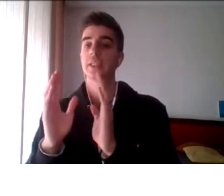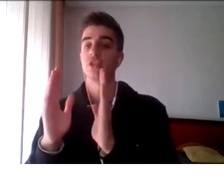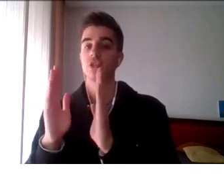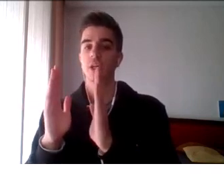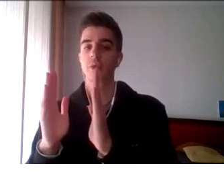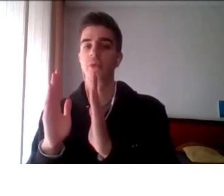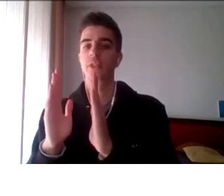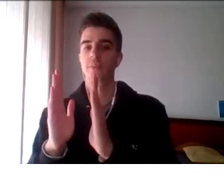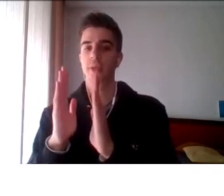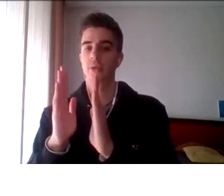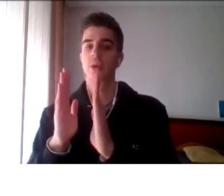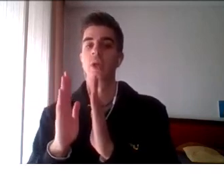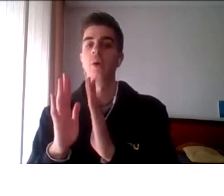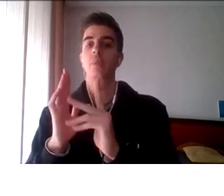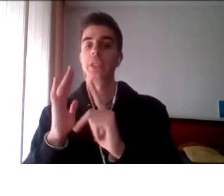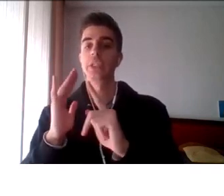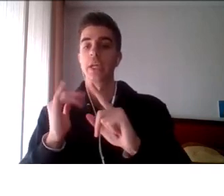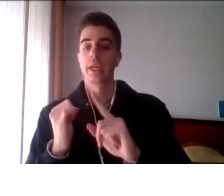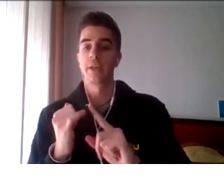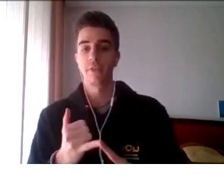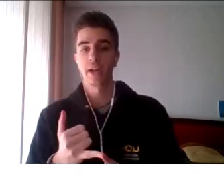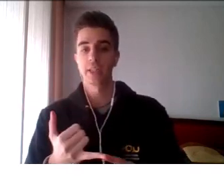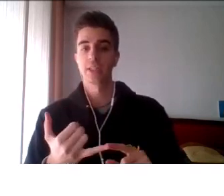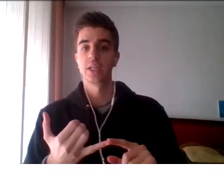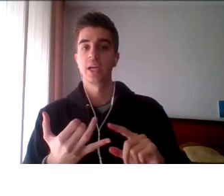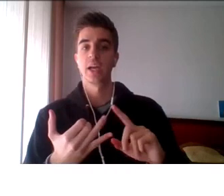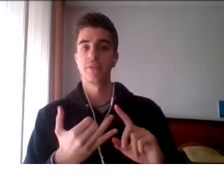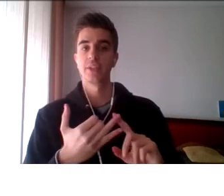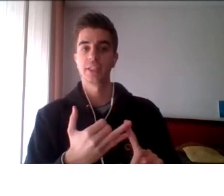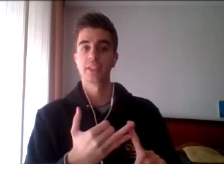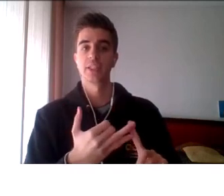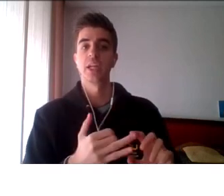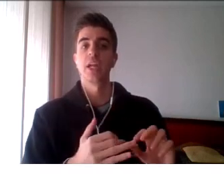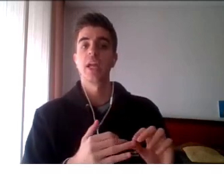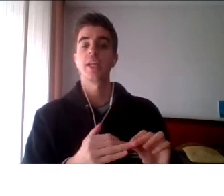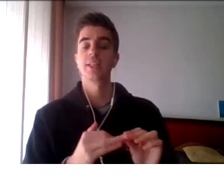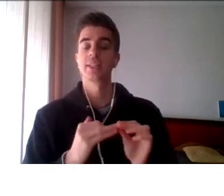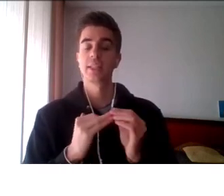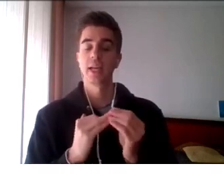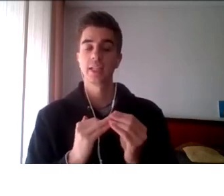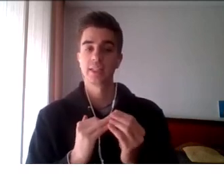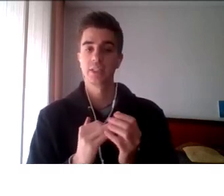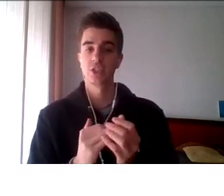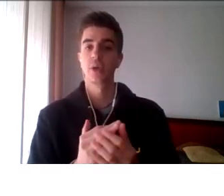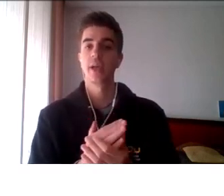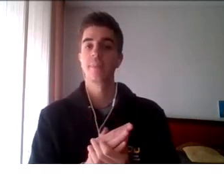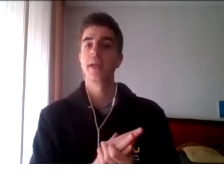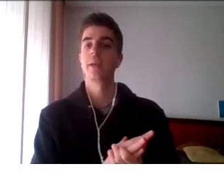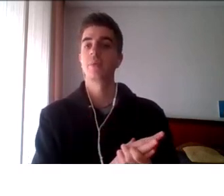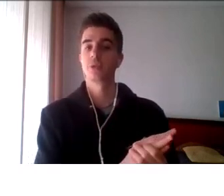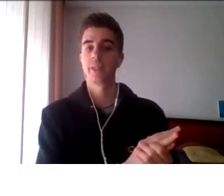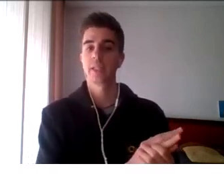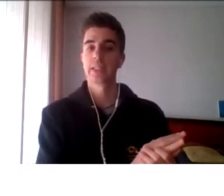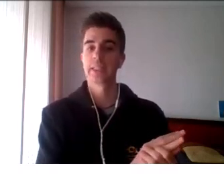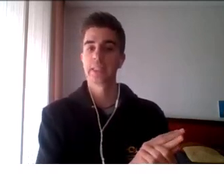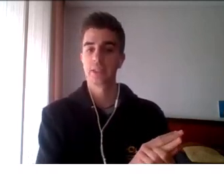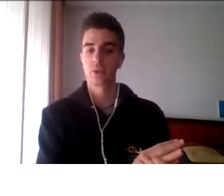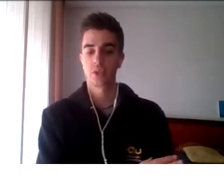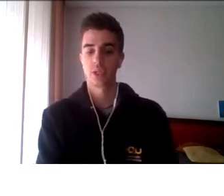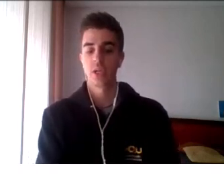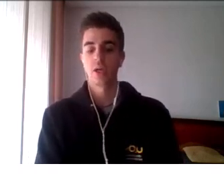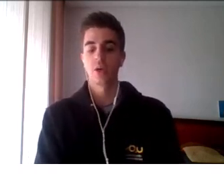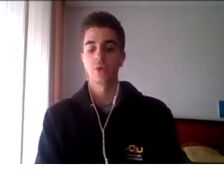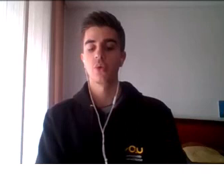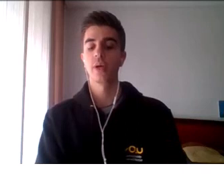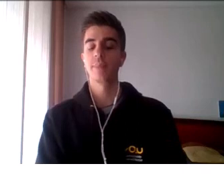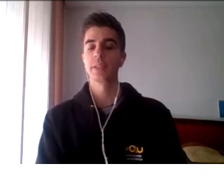reverter e até ajudar muito nesse período. Por isso, infartos, AVCs, sinais disto é para irem para o hospital de